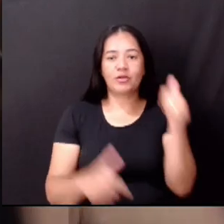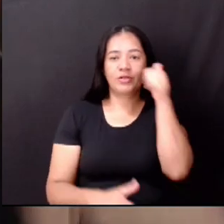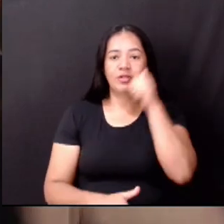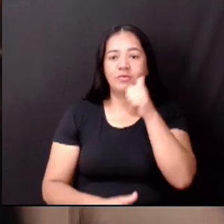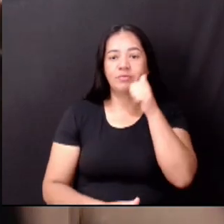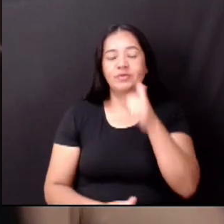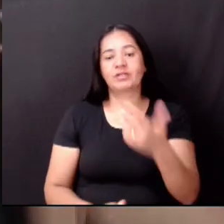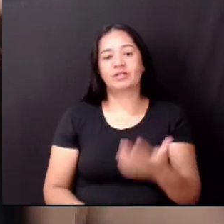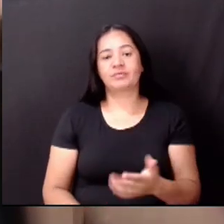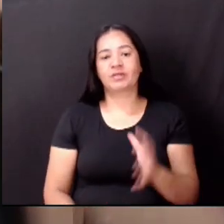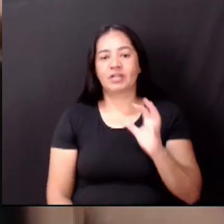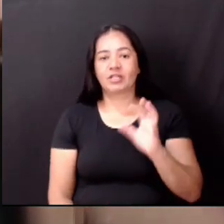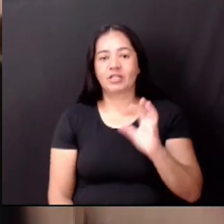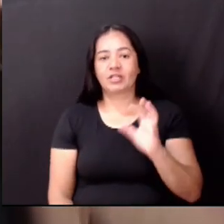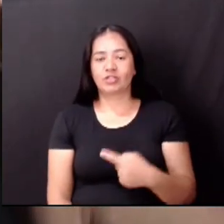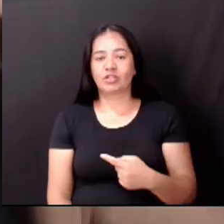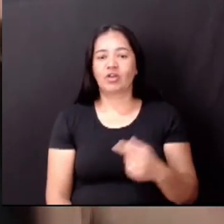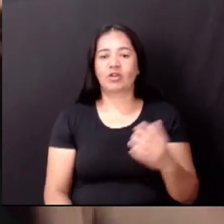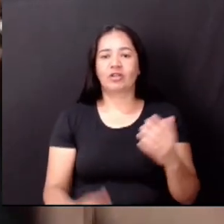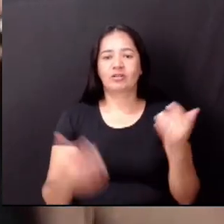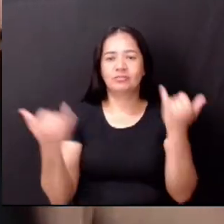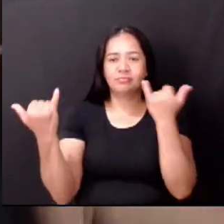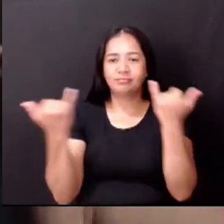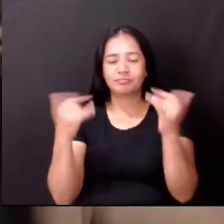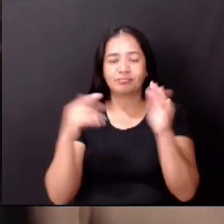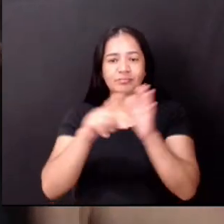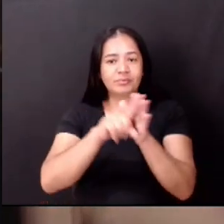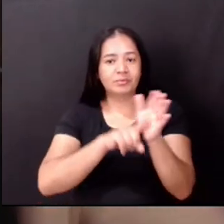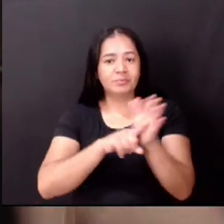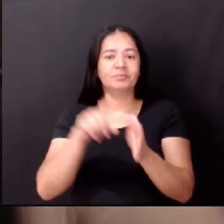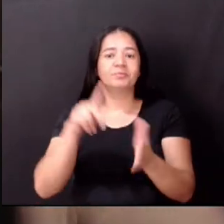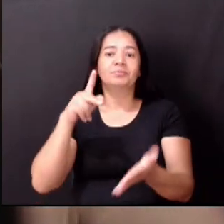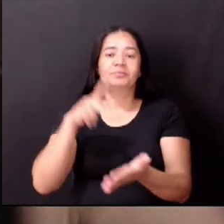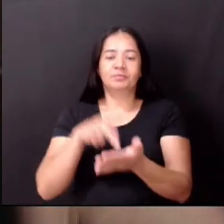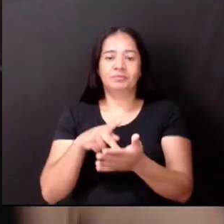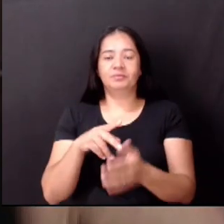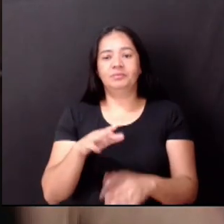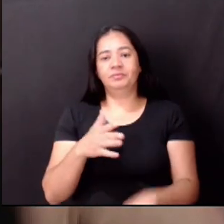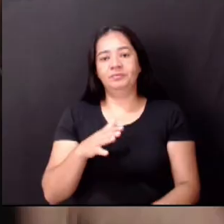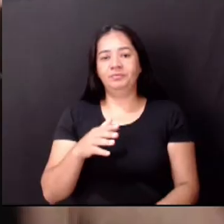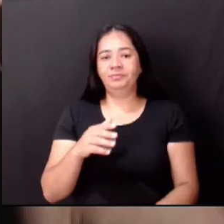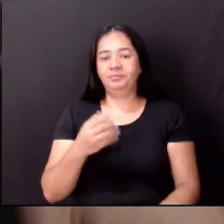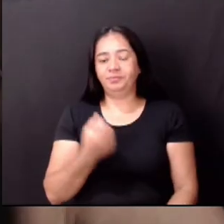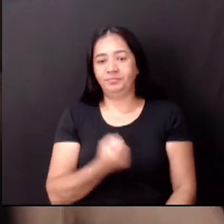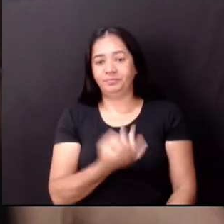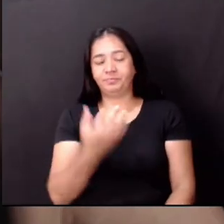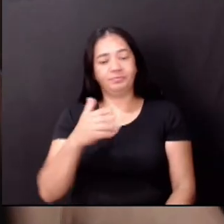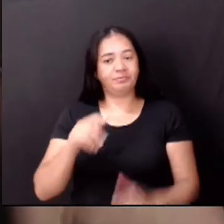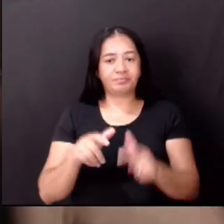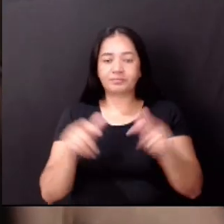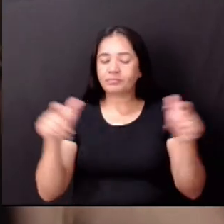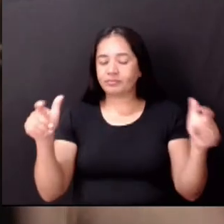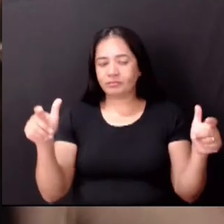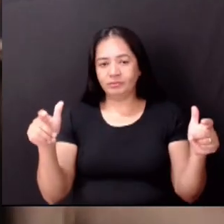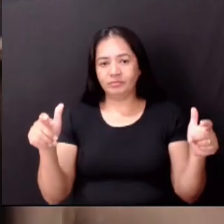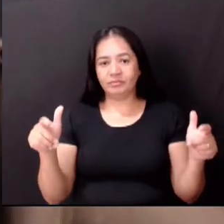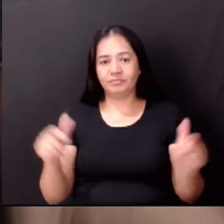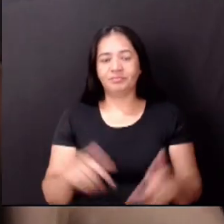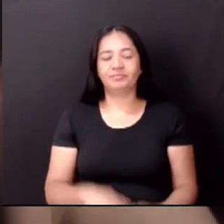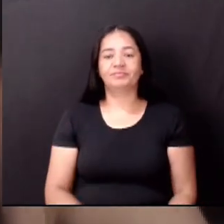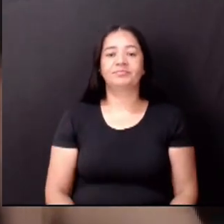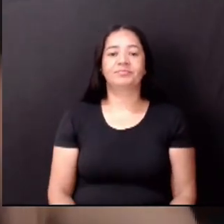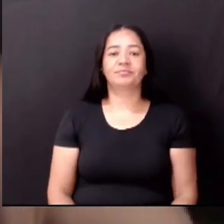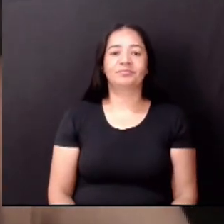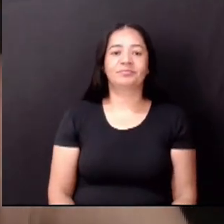gente tem contabilizado oficialmente. Talvez o número seja muito maior do que esse, né, dos catadores no Brasil, que trabalham